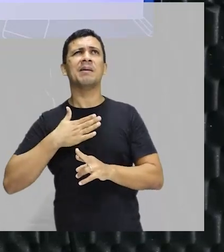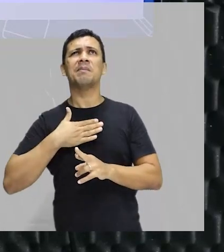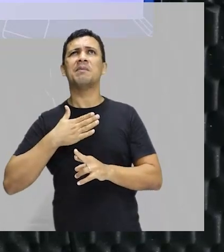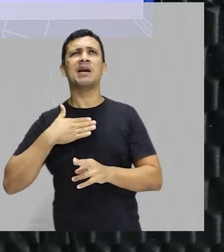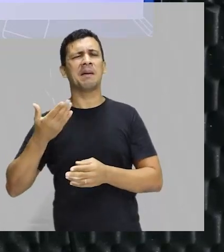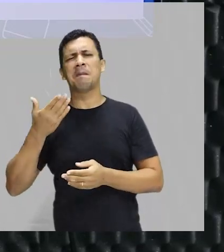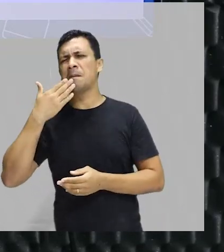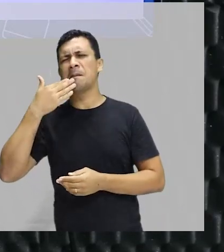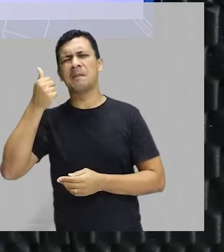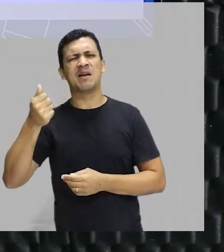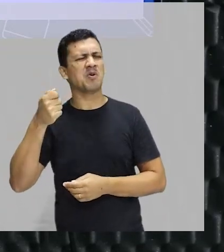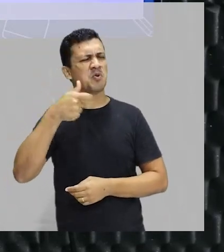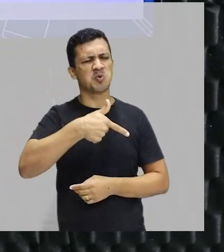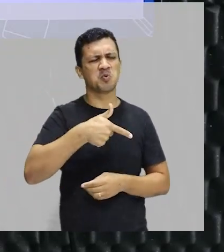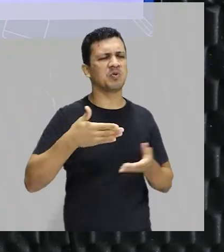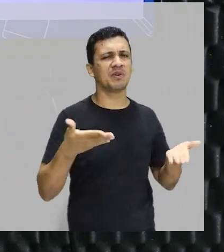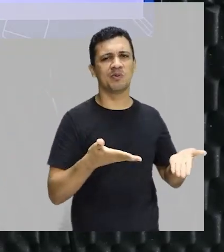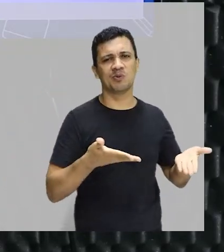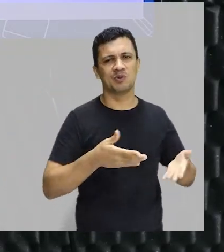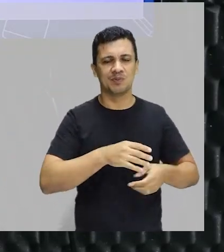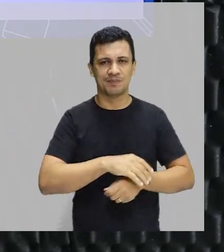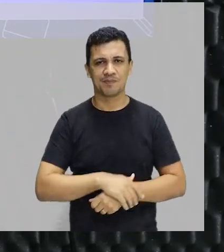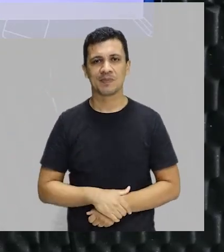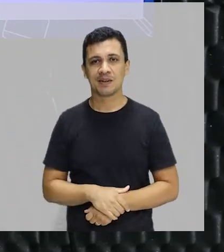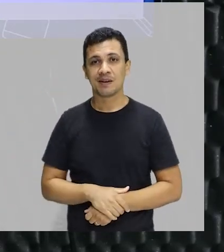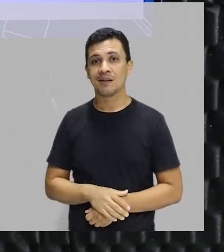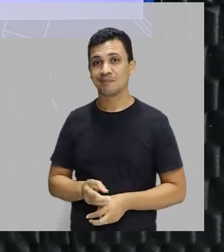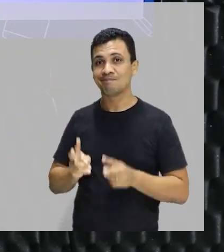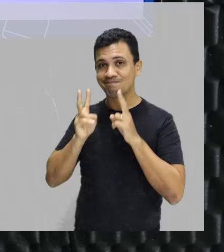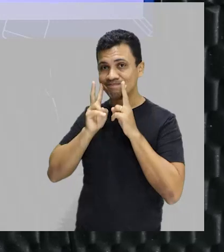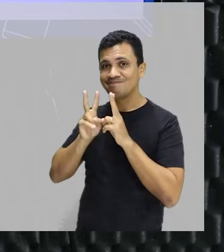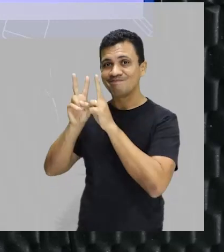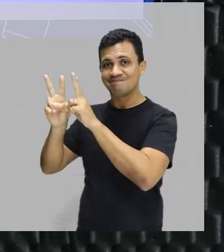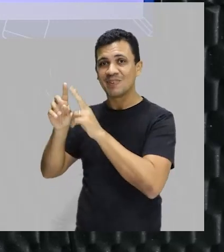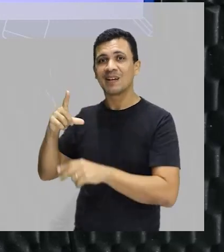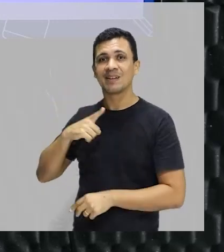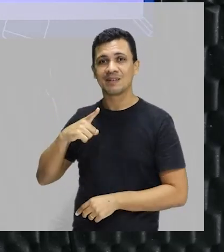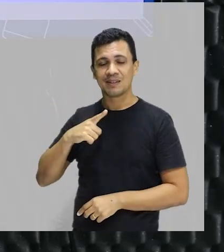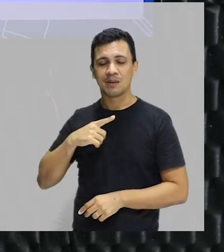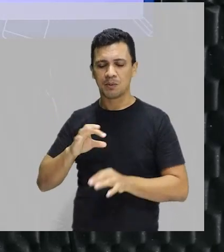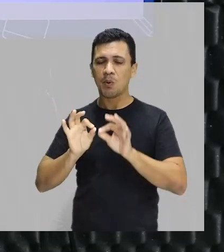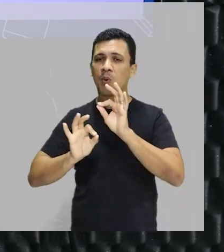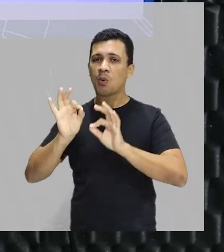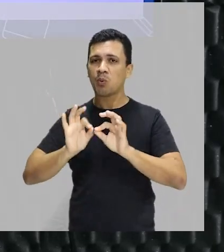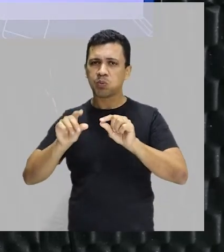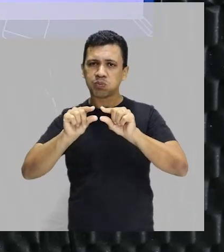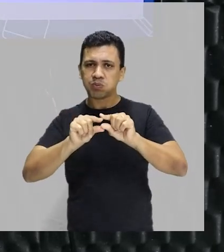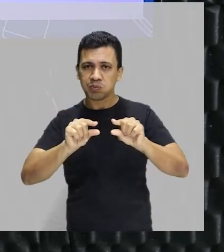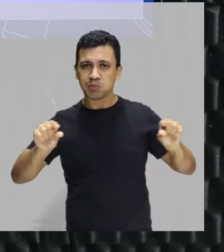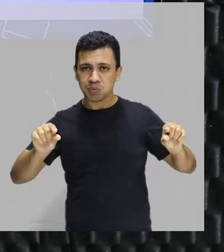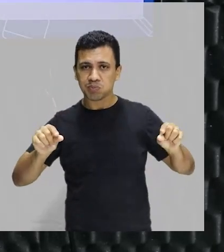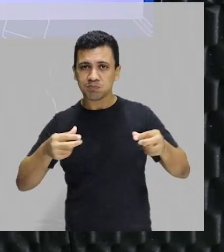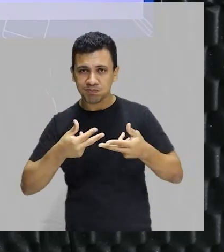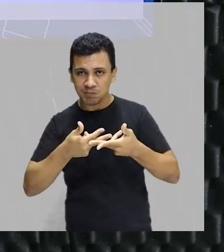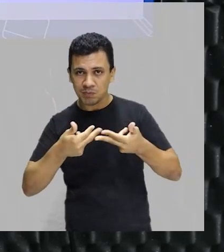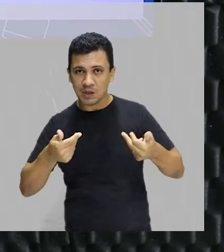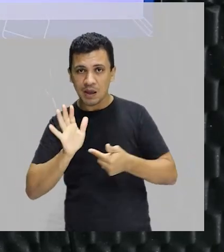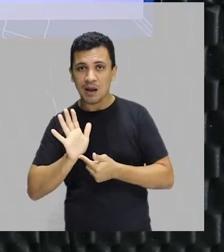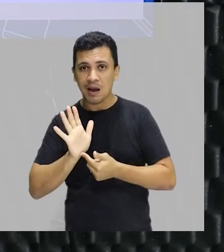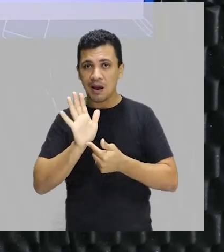coisa era melhor. Tá? Então, aqui a gente observa isso, uma construção no plural, representando algo no